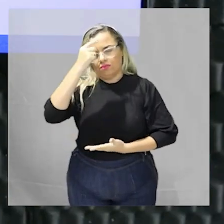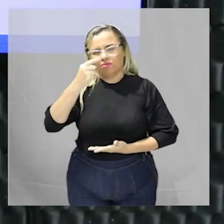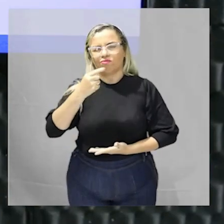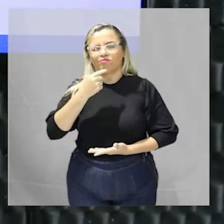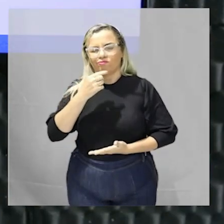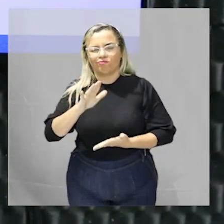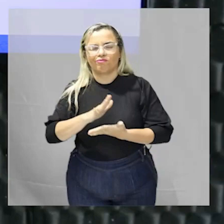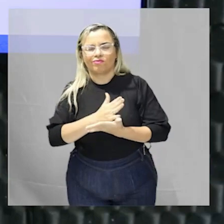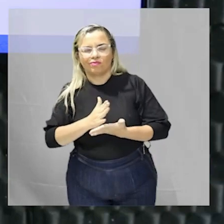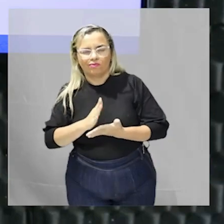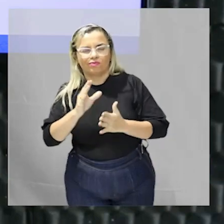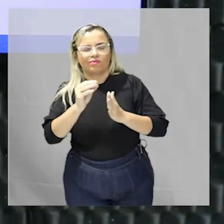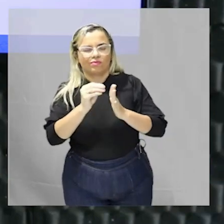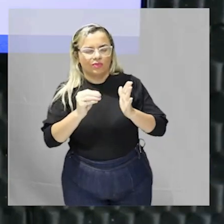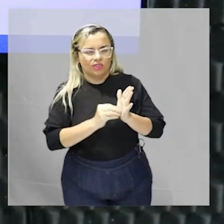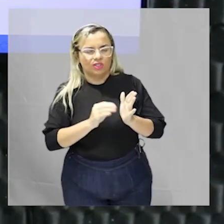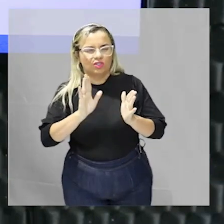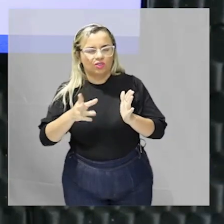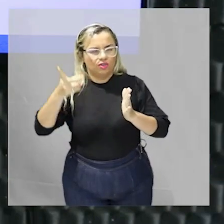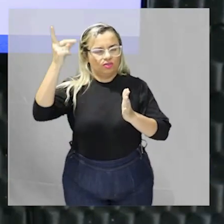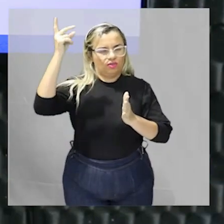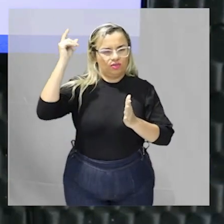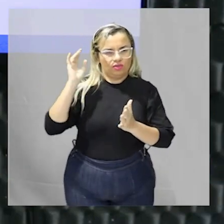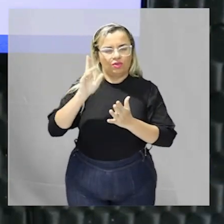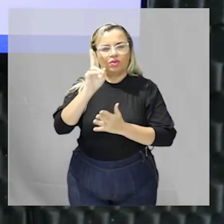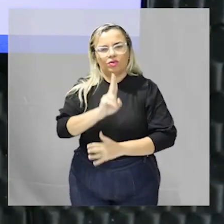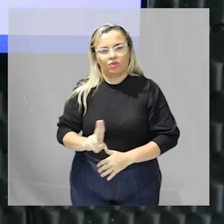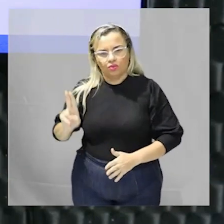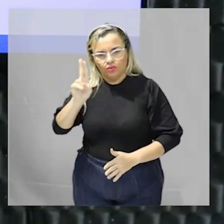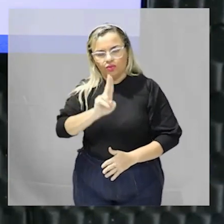alguma aula nossa aí, que eu já utilizei essa